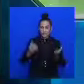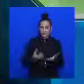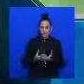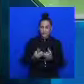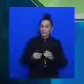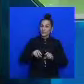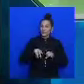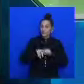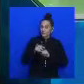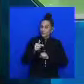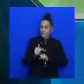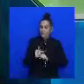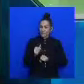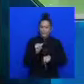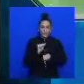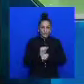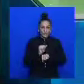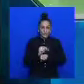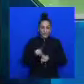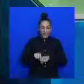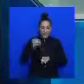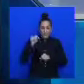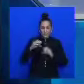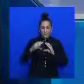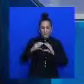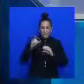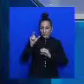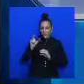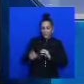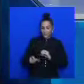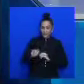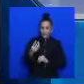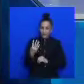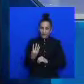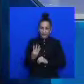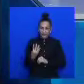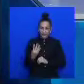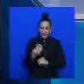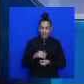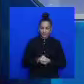globo do Super 7. E vamos aguardar a bola sorteada para a coluna 4.